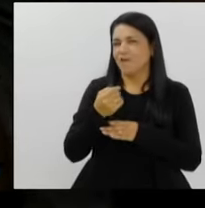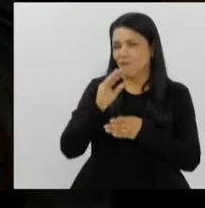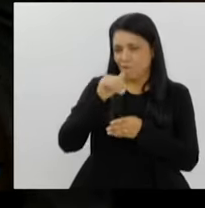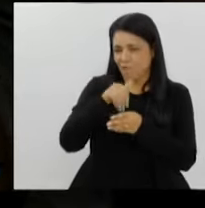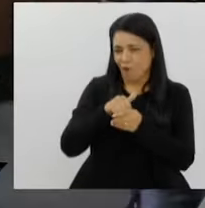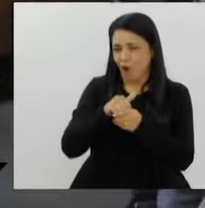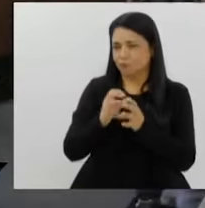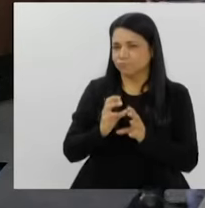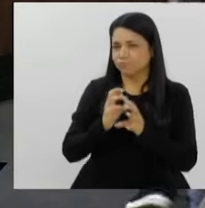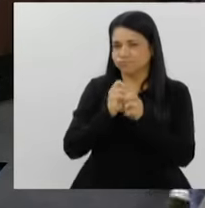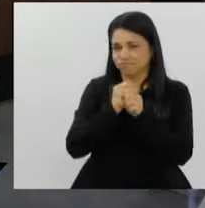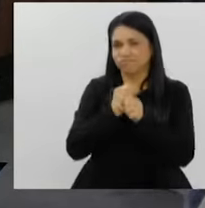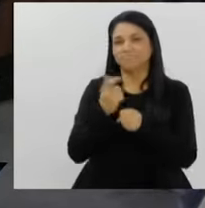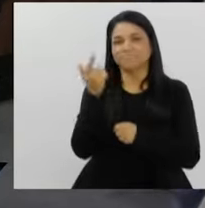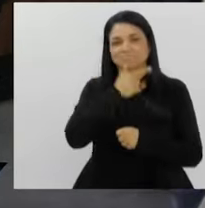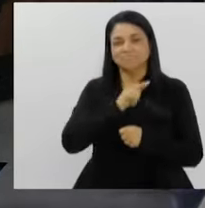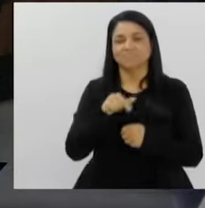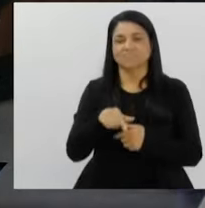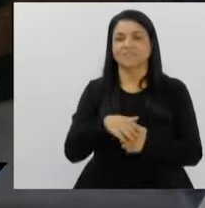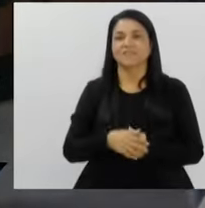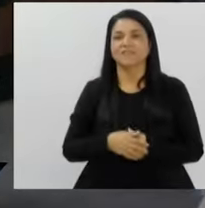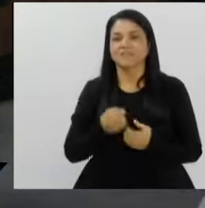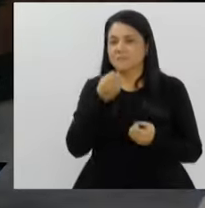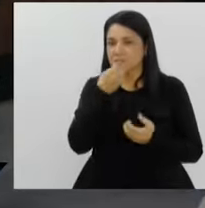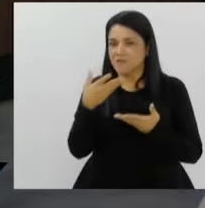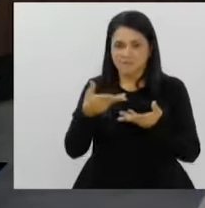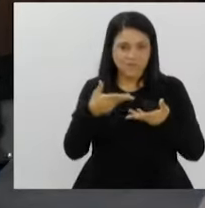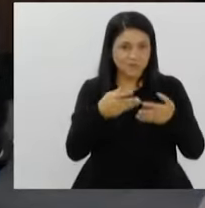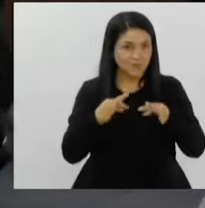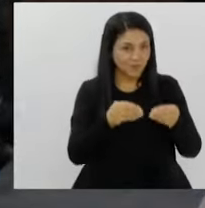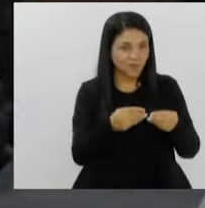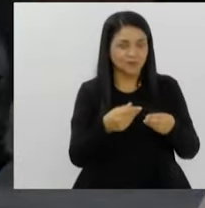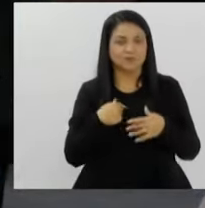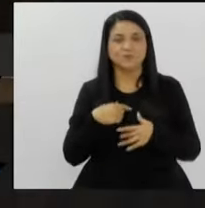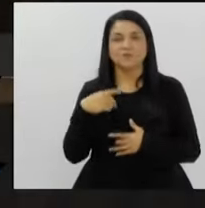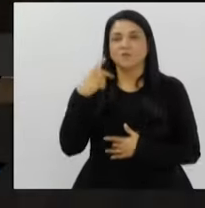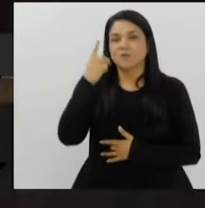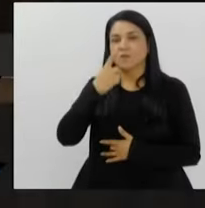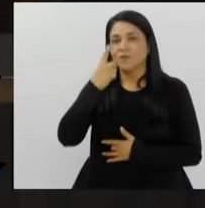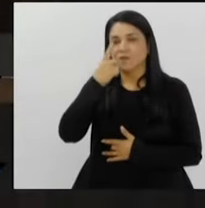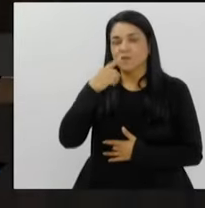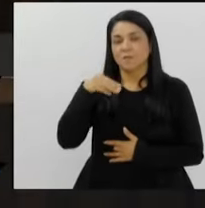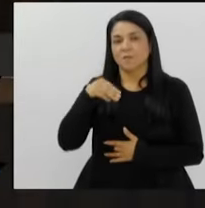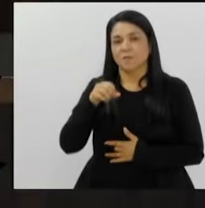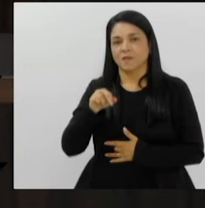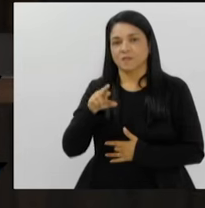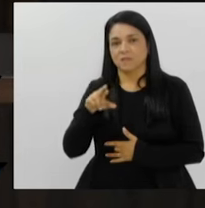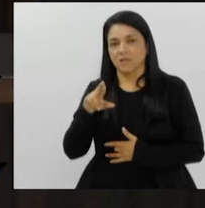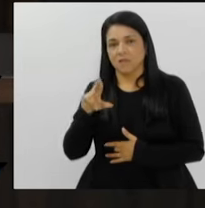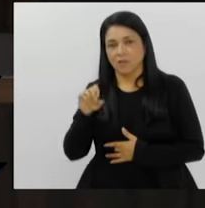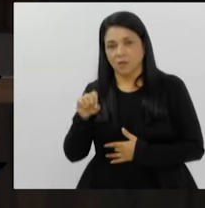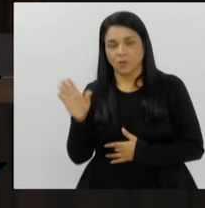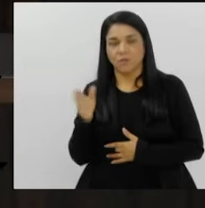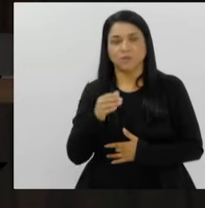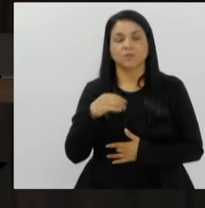todos bem-vindos. Muito obrigado. O Gualberto, Marcelo Dino, Paul Bel, Amorim, Chico Machado,